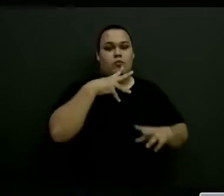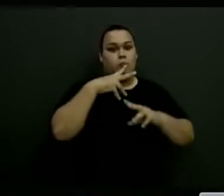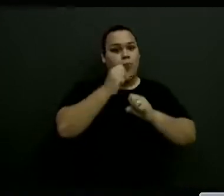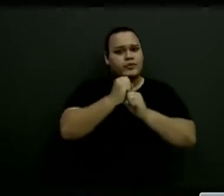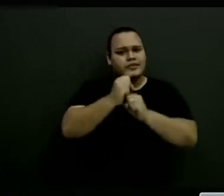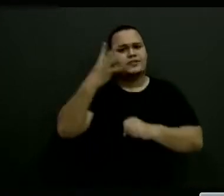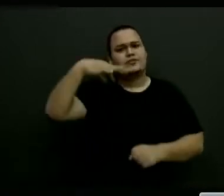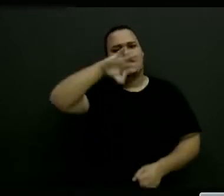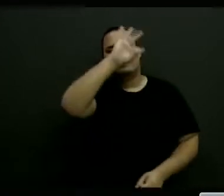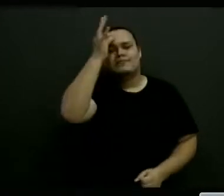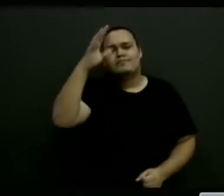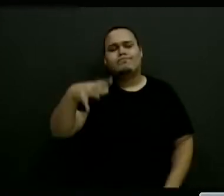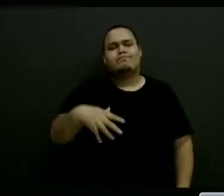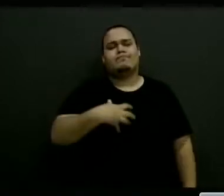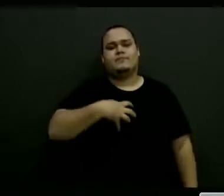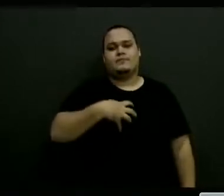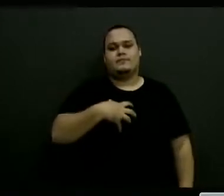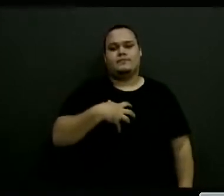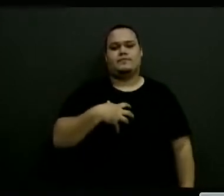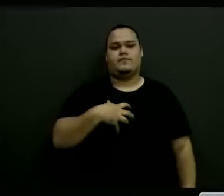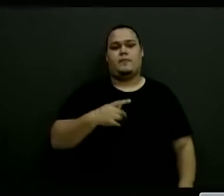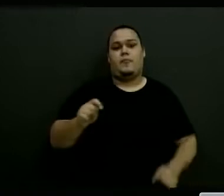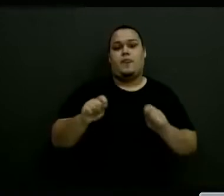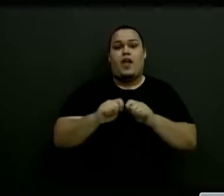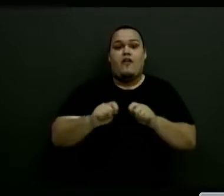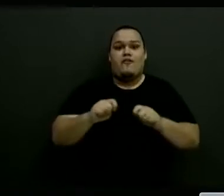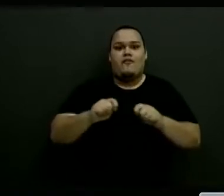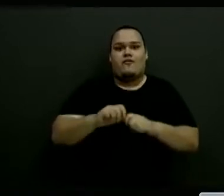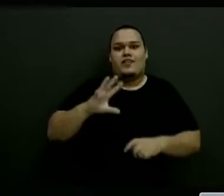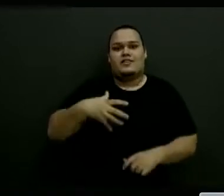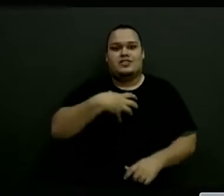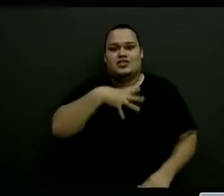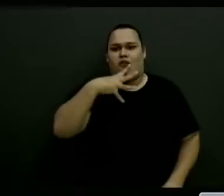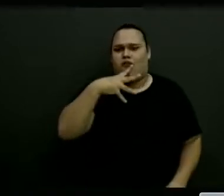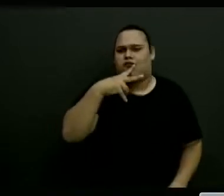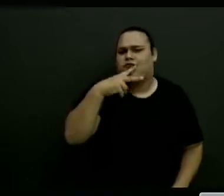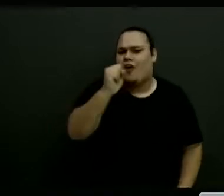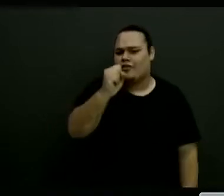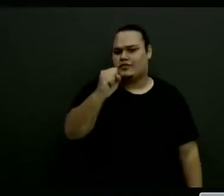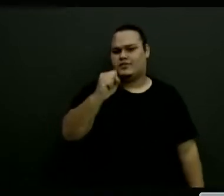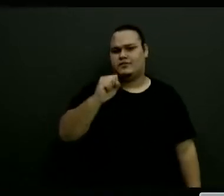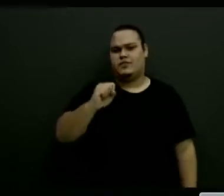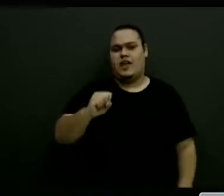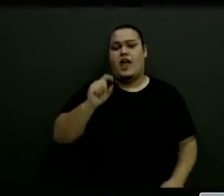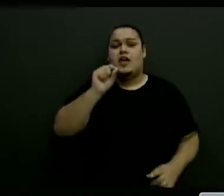O Espírito Santo veio e, em momentos, levantou profetas,